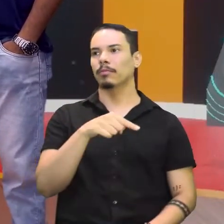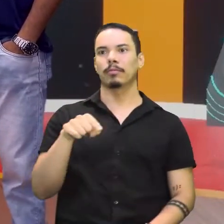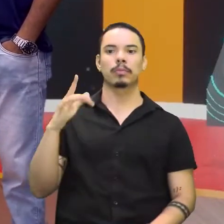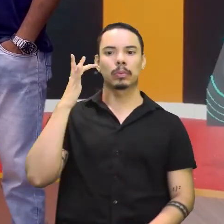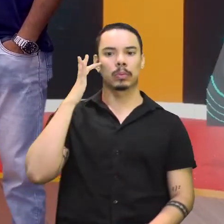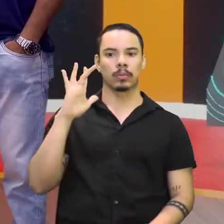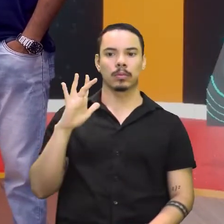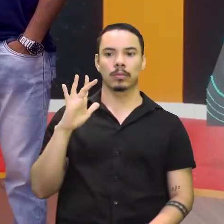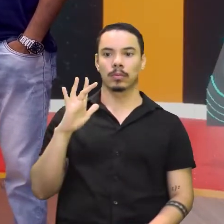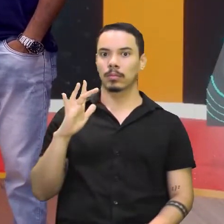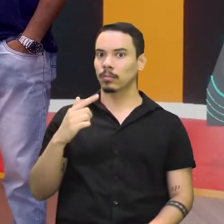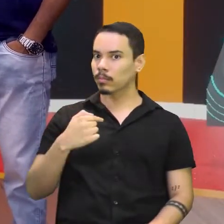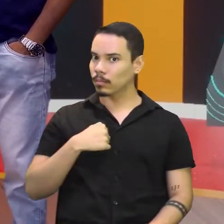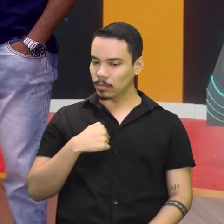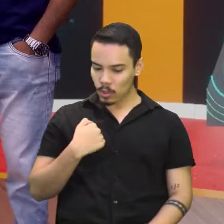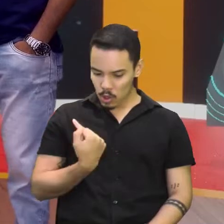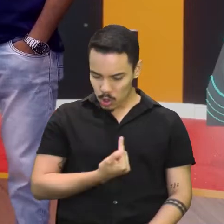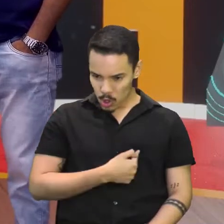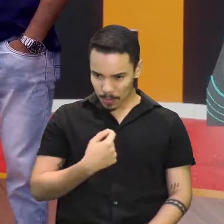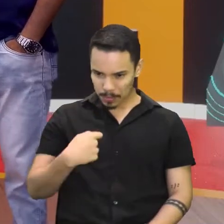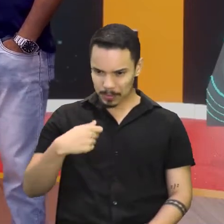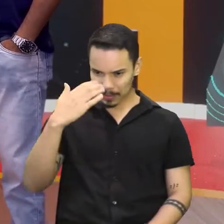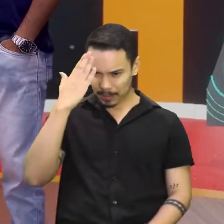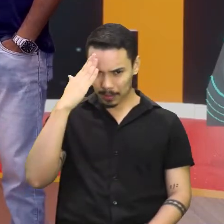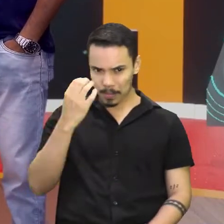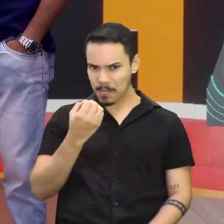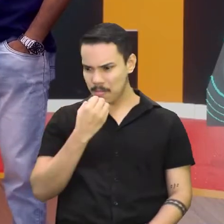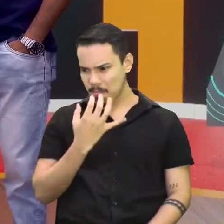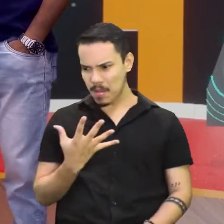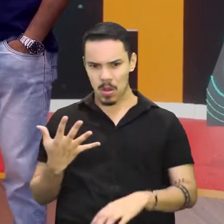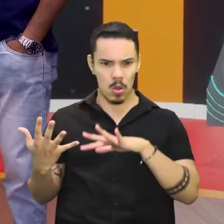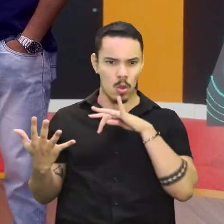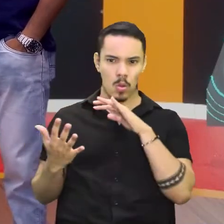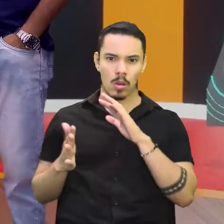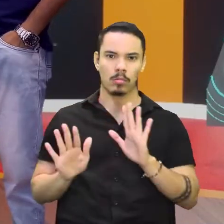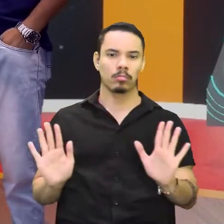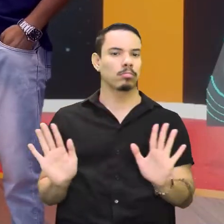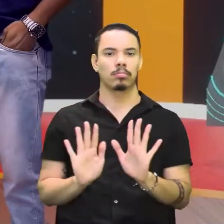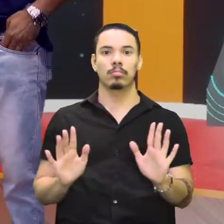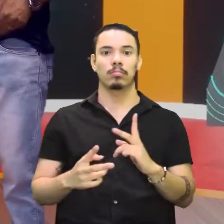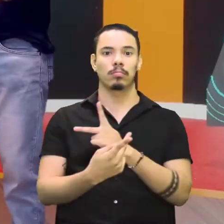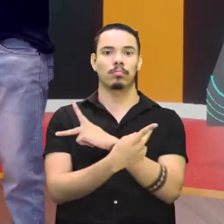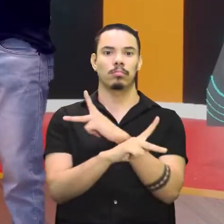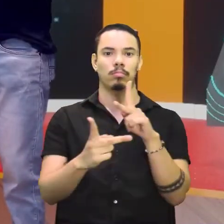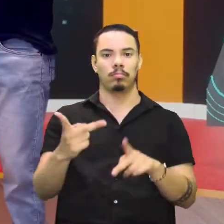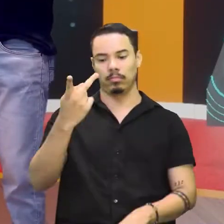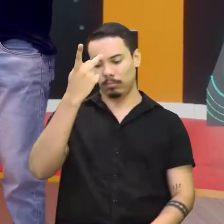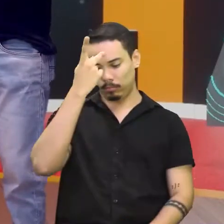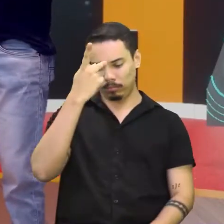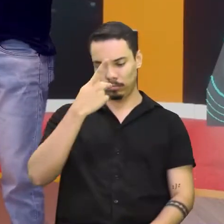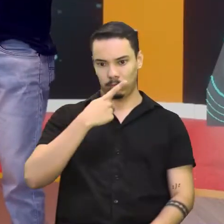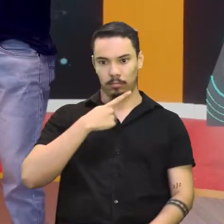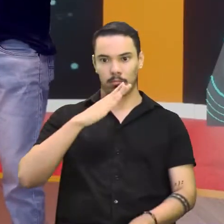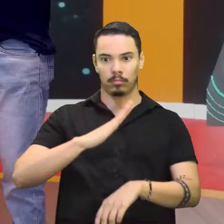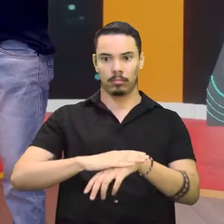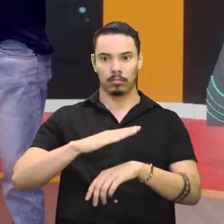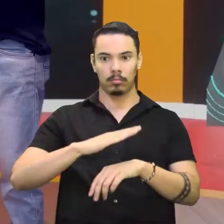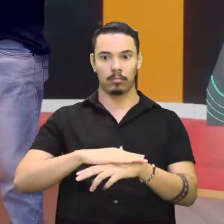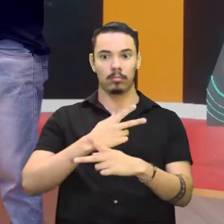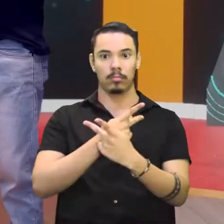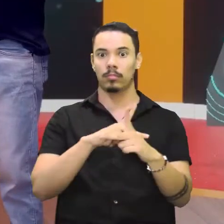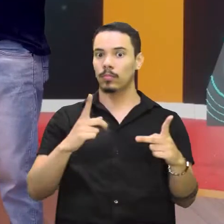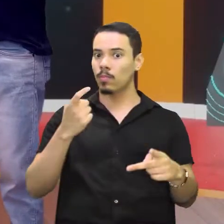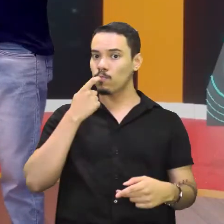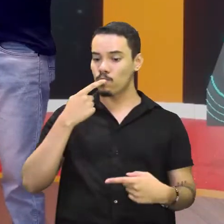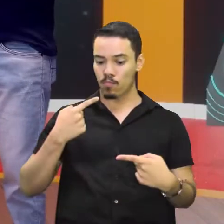mas a gente não precisa saber quem está bem e quem está ruim. Vocês têm que saber. Até porque nós estamos ali, ó, já chegando pertinho